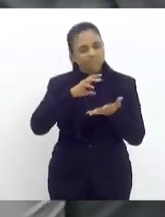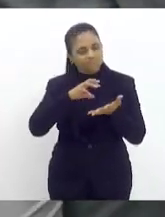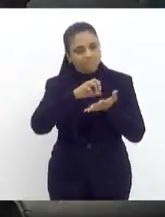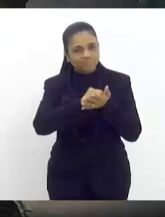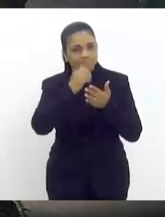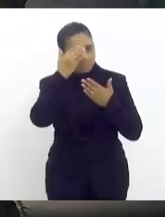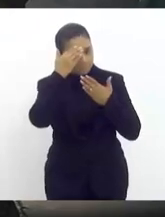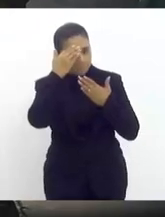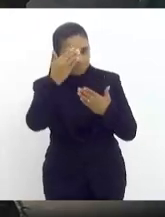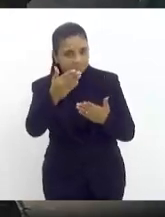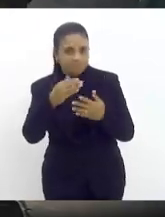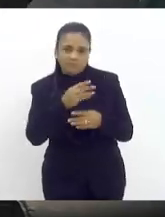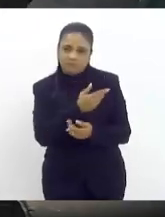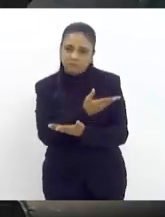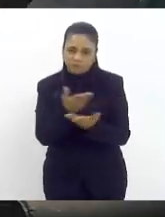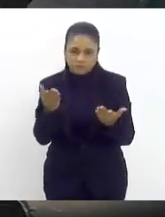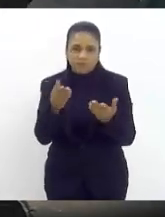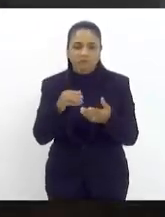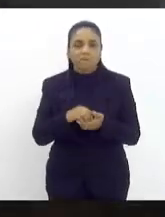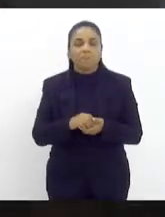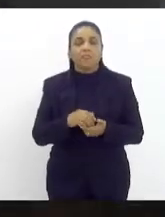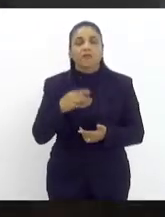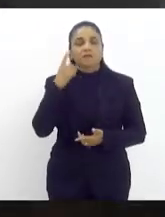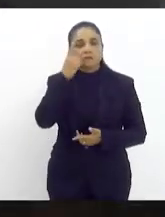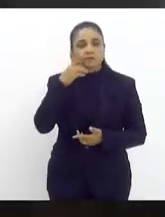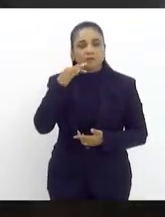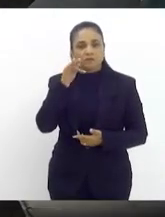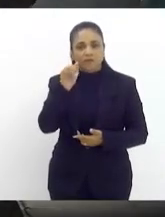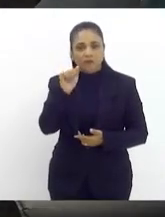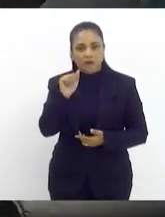todos. Deputado Fábio Silva.